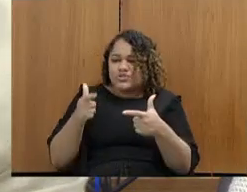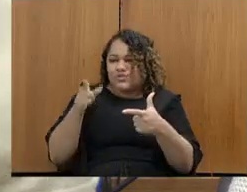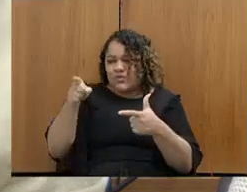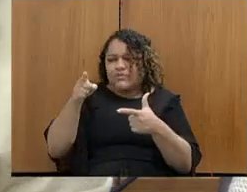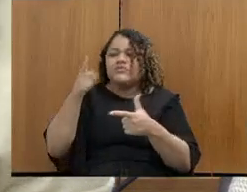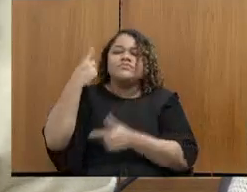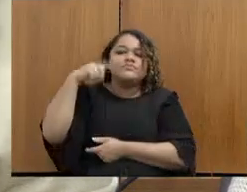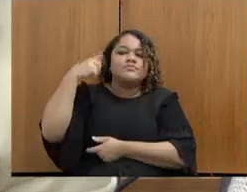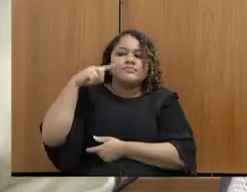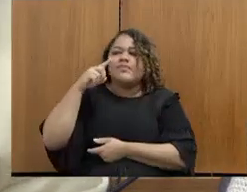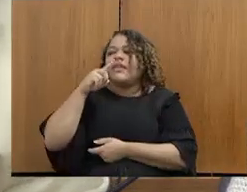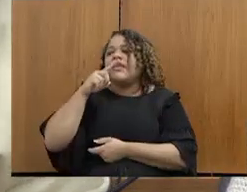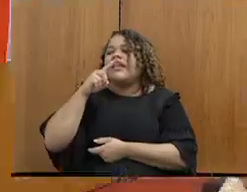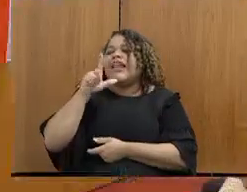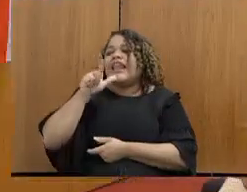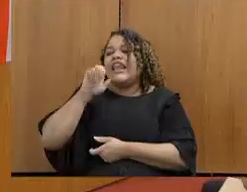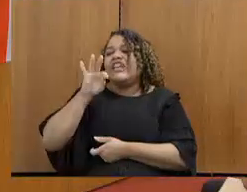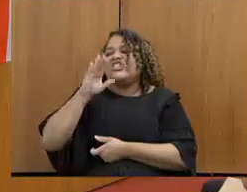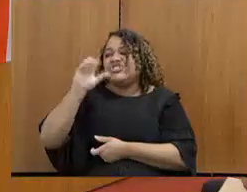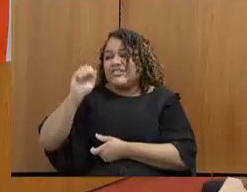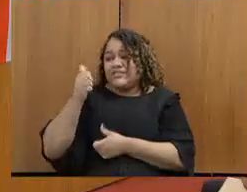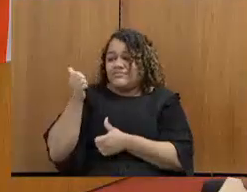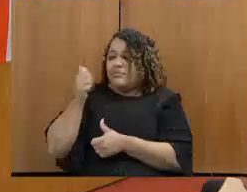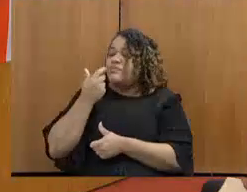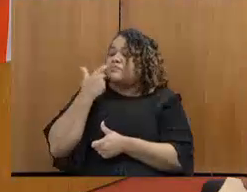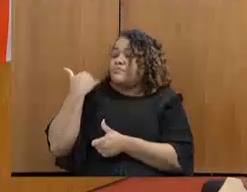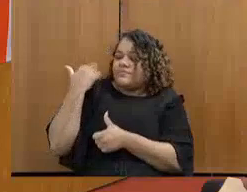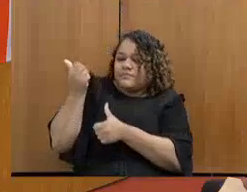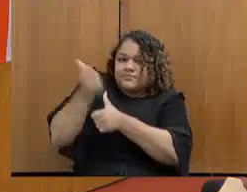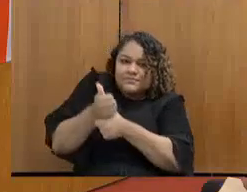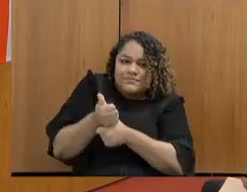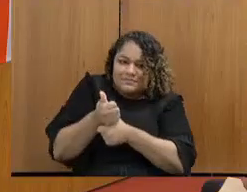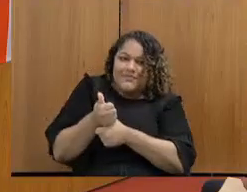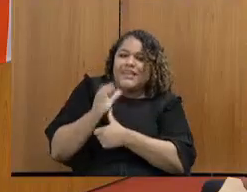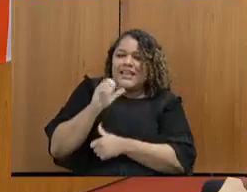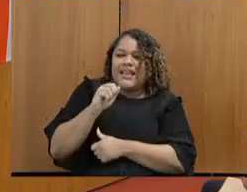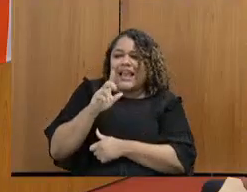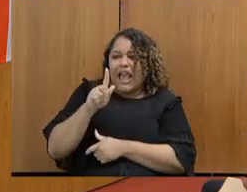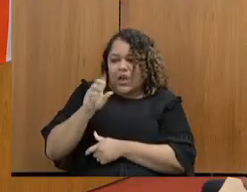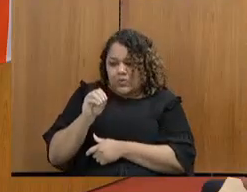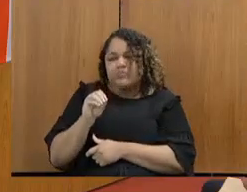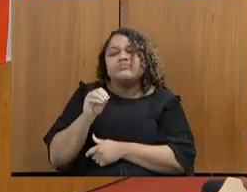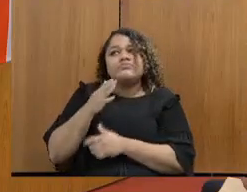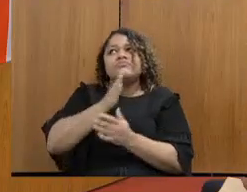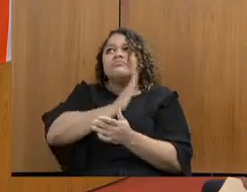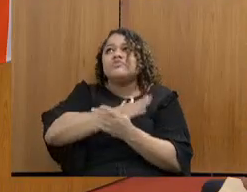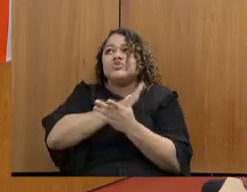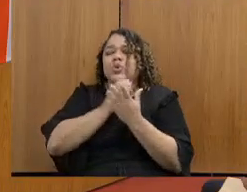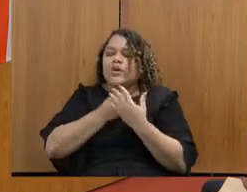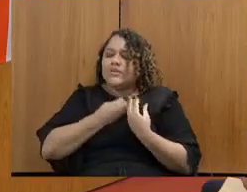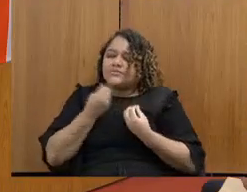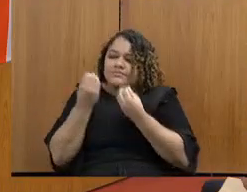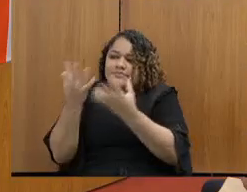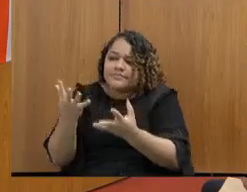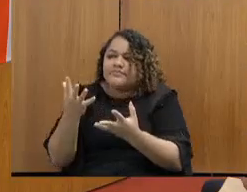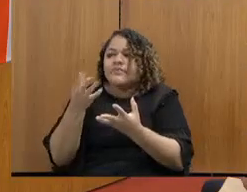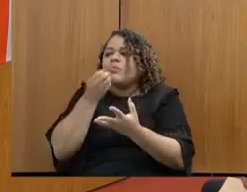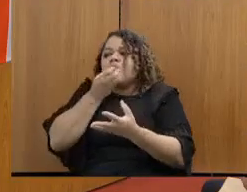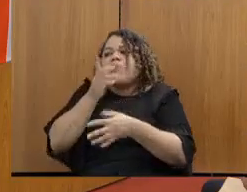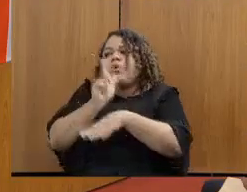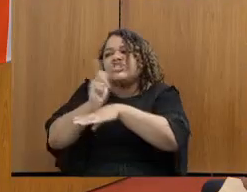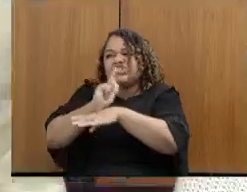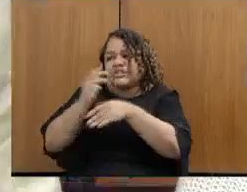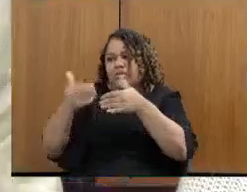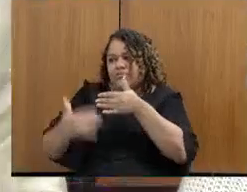Camboja que acabou de assumir o cargo né e eu desejo todo o coração que tem aí uma boa gestão tá